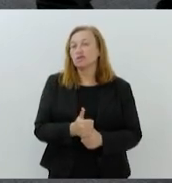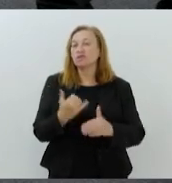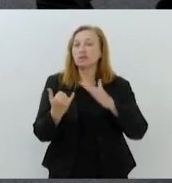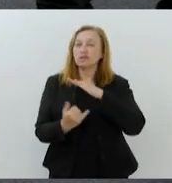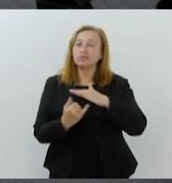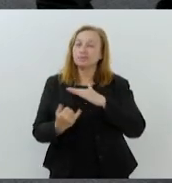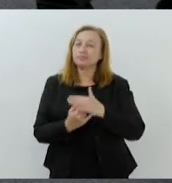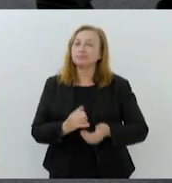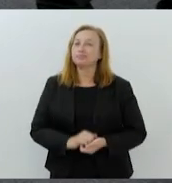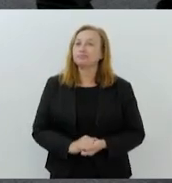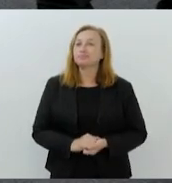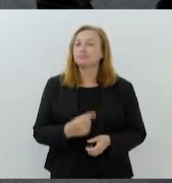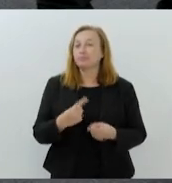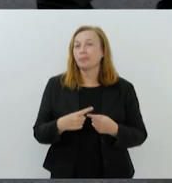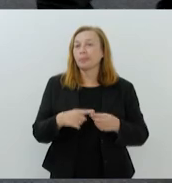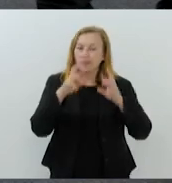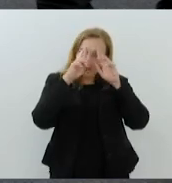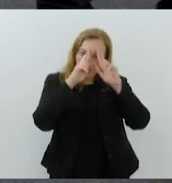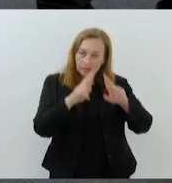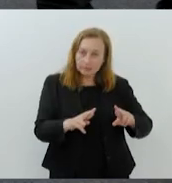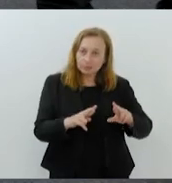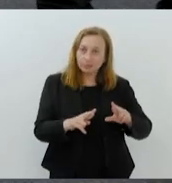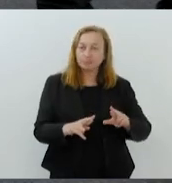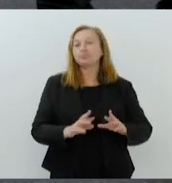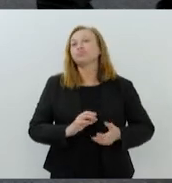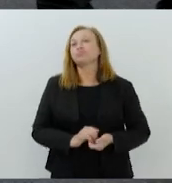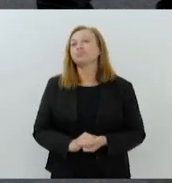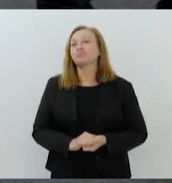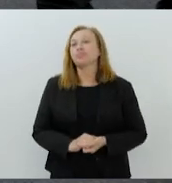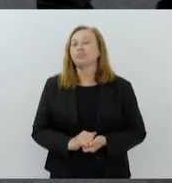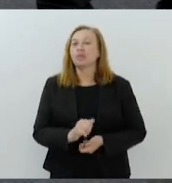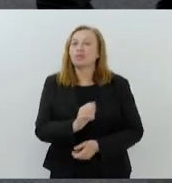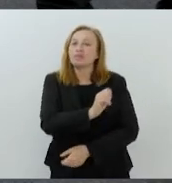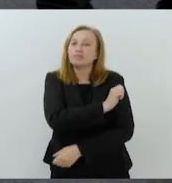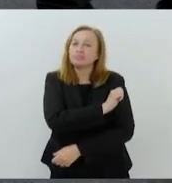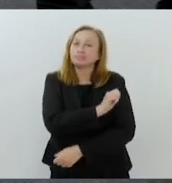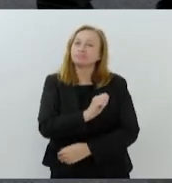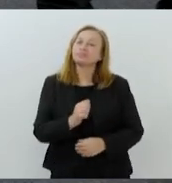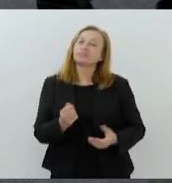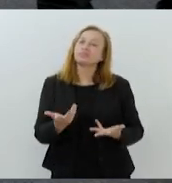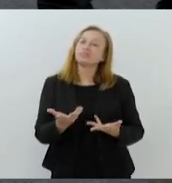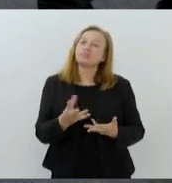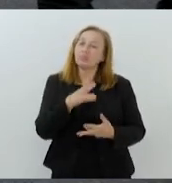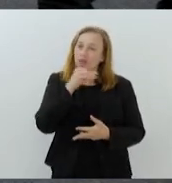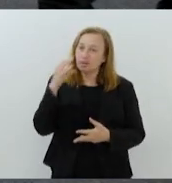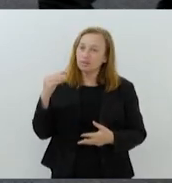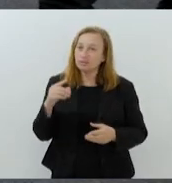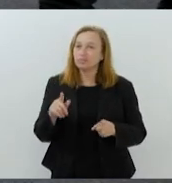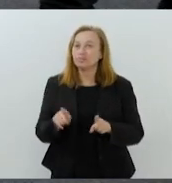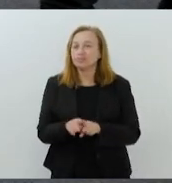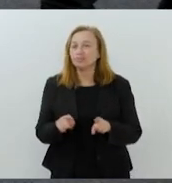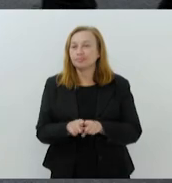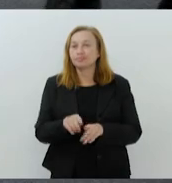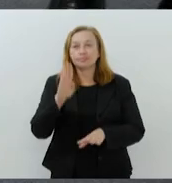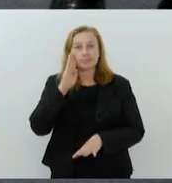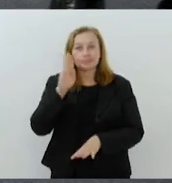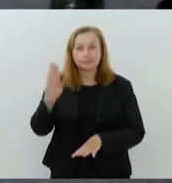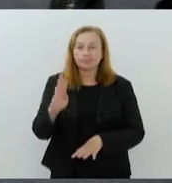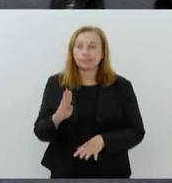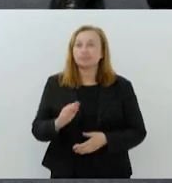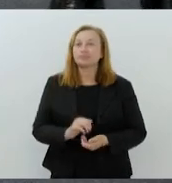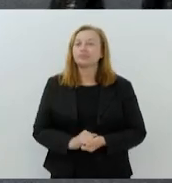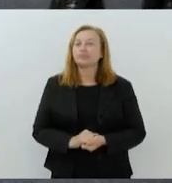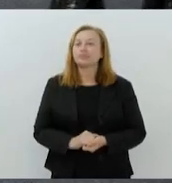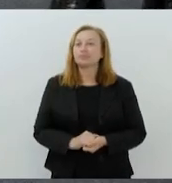institucional, porque aí você respeita as especificidades dos adolescentes. Você respeita, inclusive, aspectos fundamentais